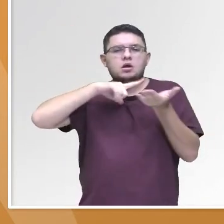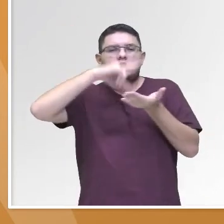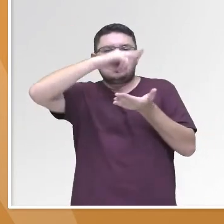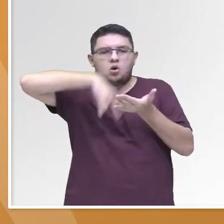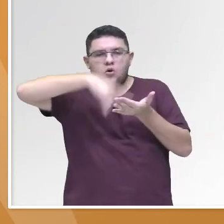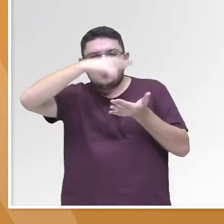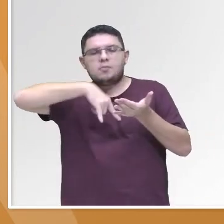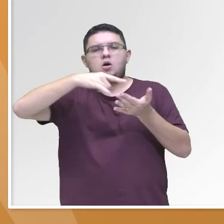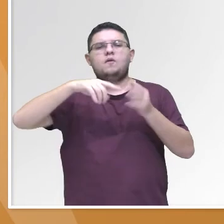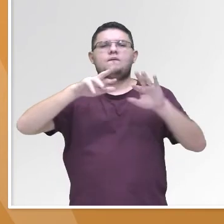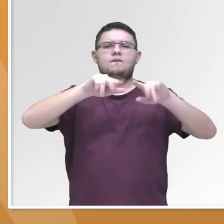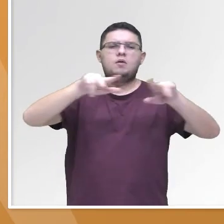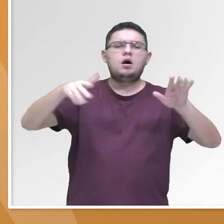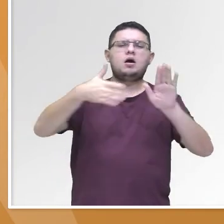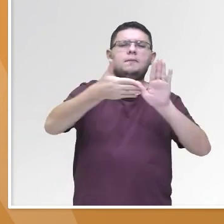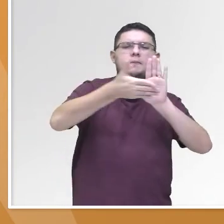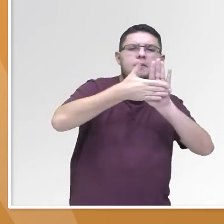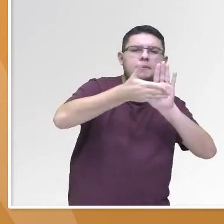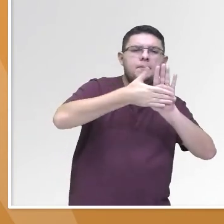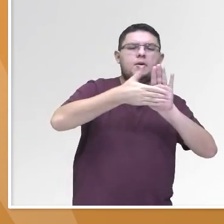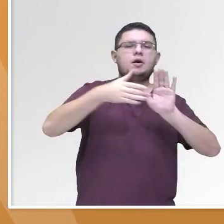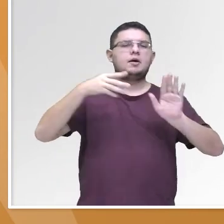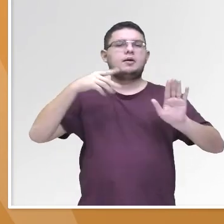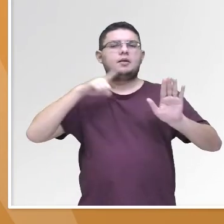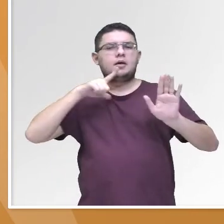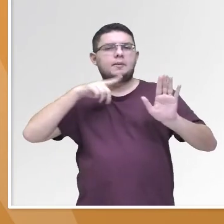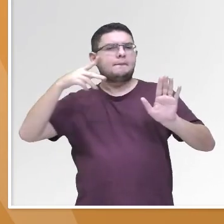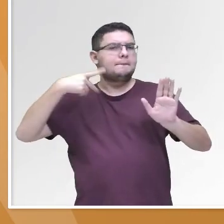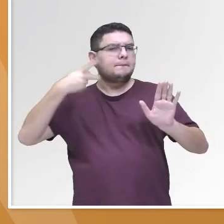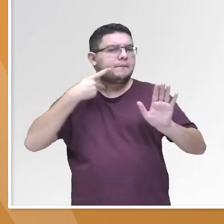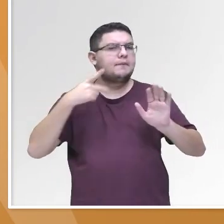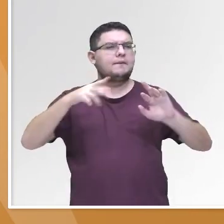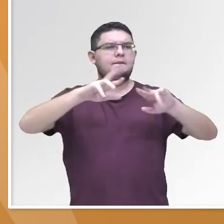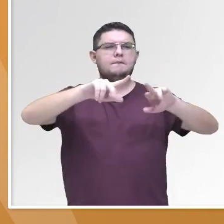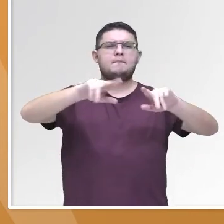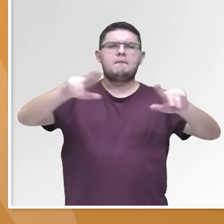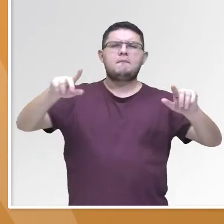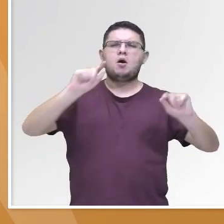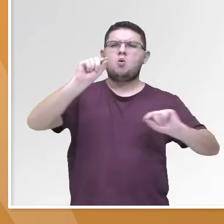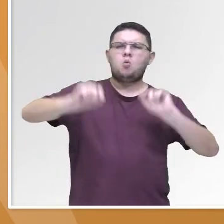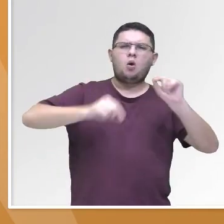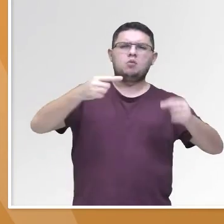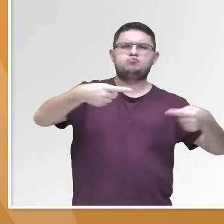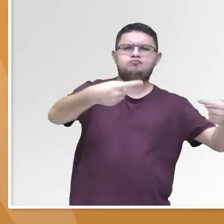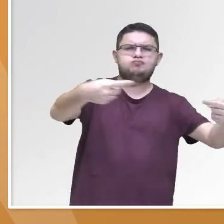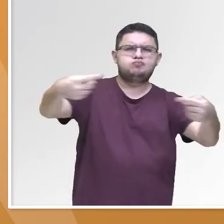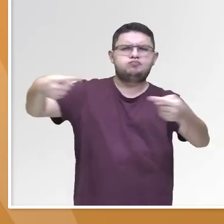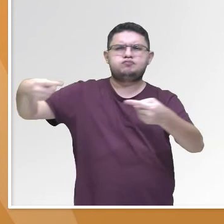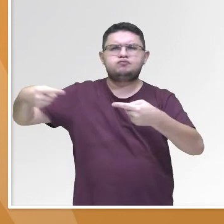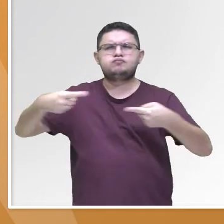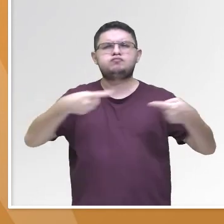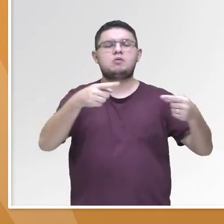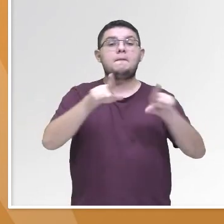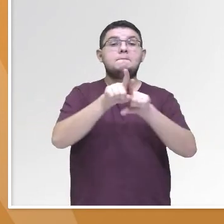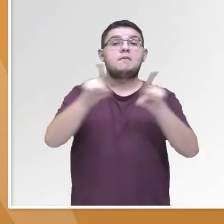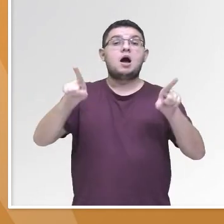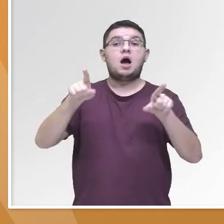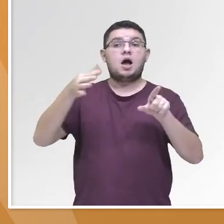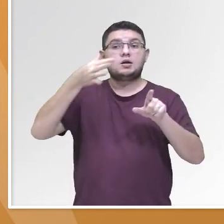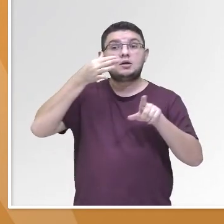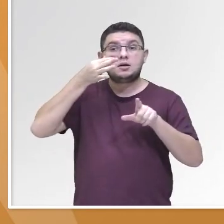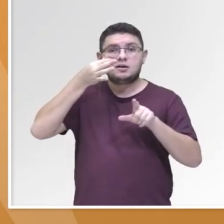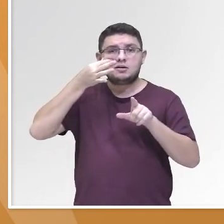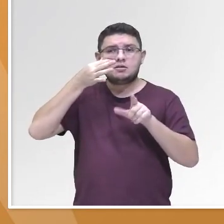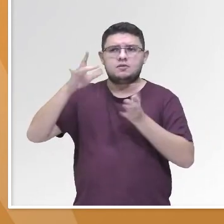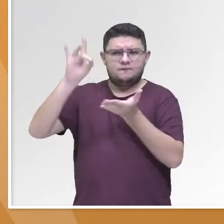são propostos, né, as políticas públicas elas são propostas ali por todos os países, mas acaba que os